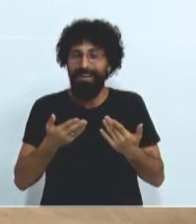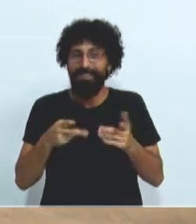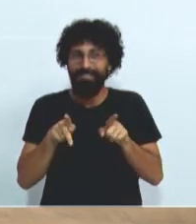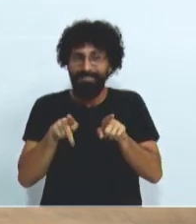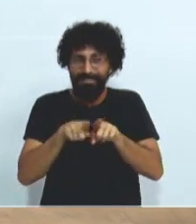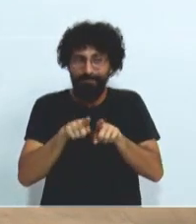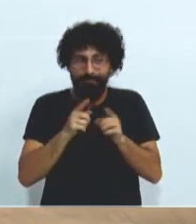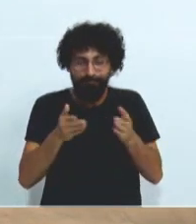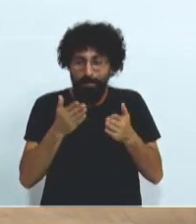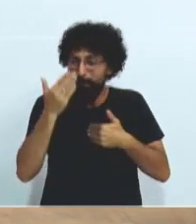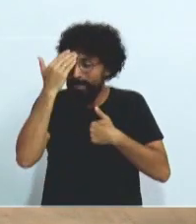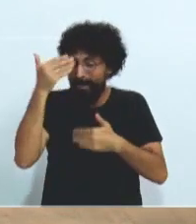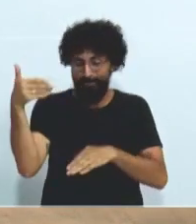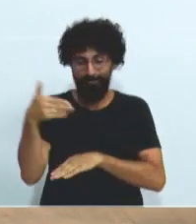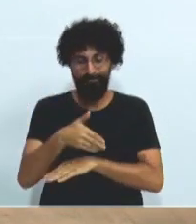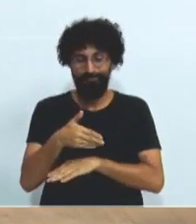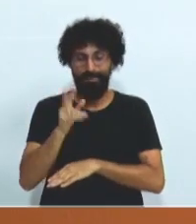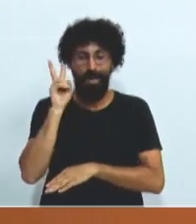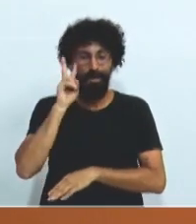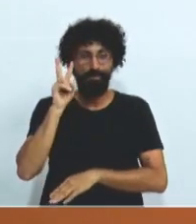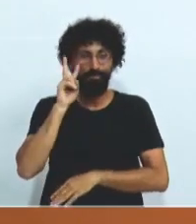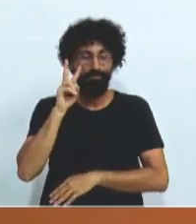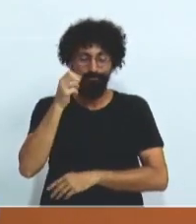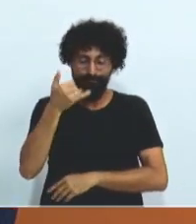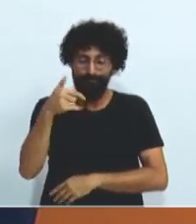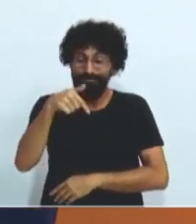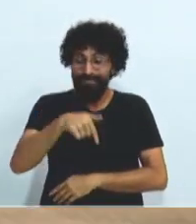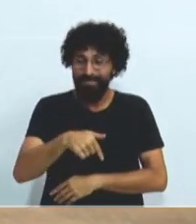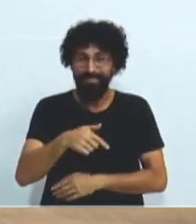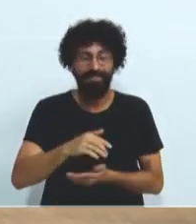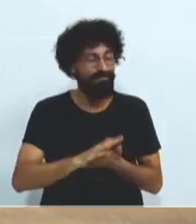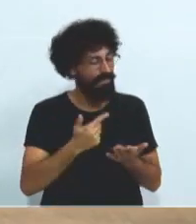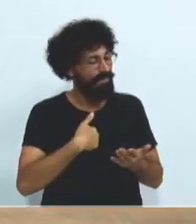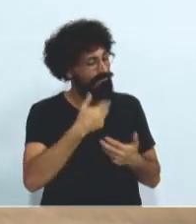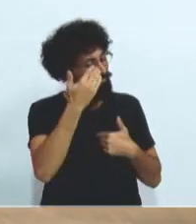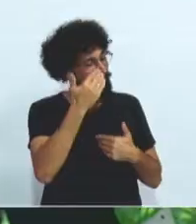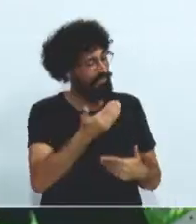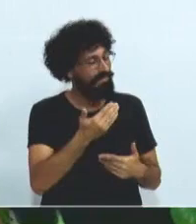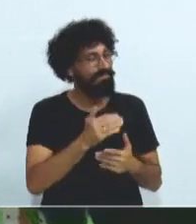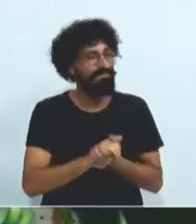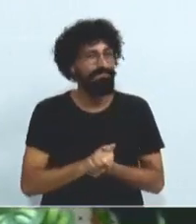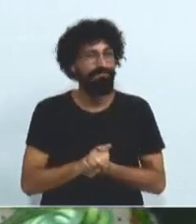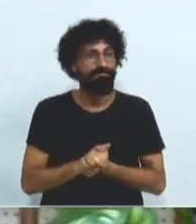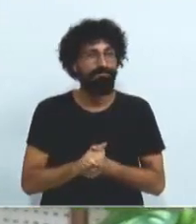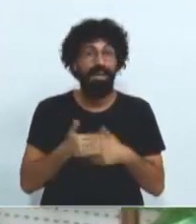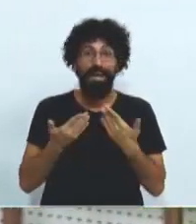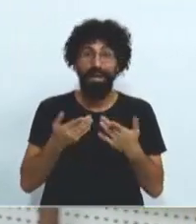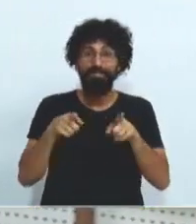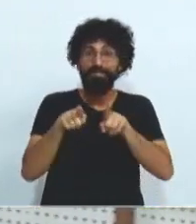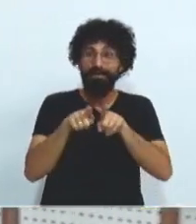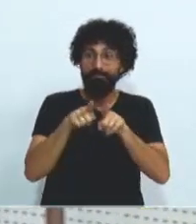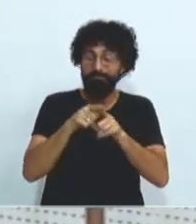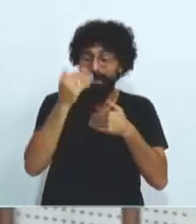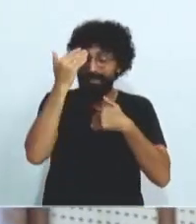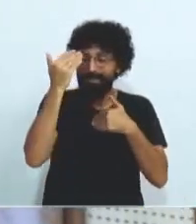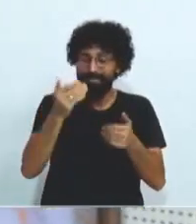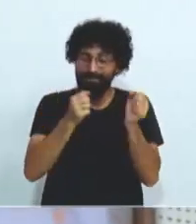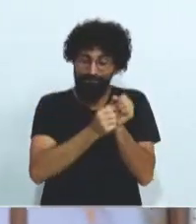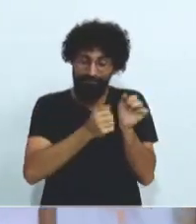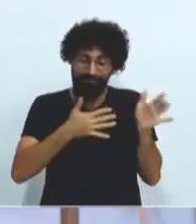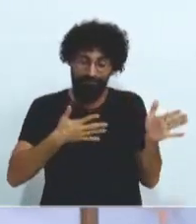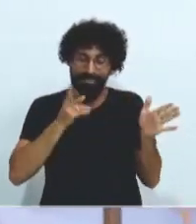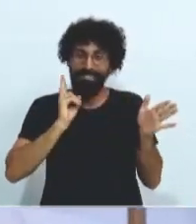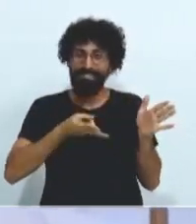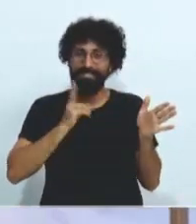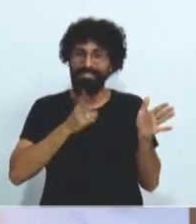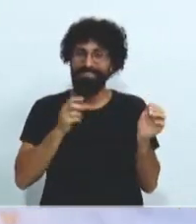obrigada por vir aqui contar a sua história pra gente. Eu que agradeço. Olha, quero agradecer também a Celibras, né? Que está sempre com